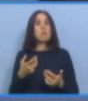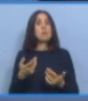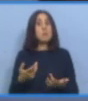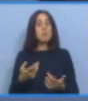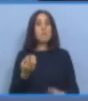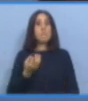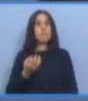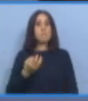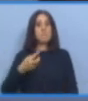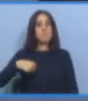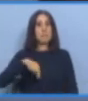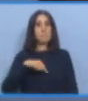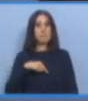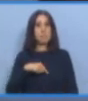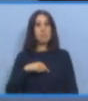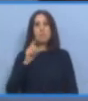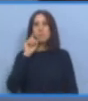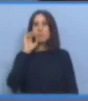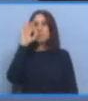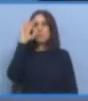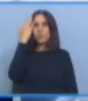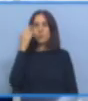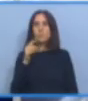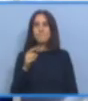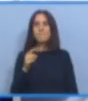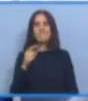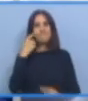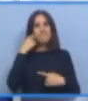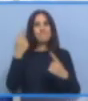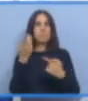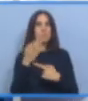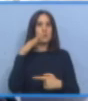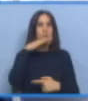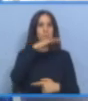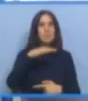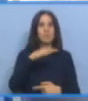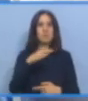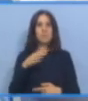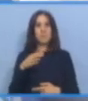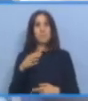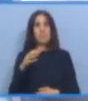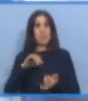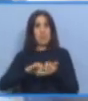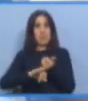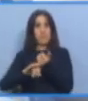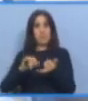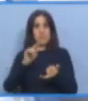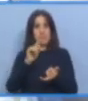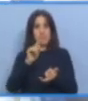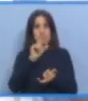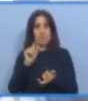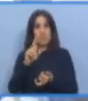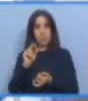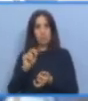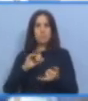e é realmente para nós muito importante dar voz, por exemplo, às famílias, a Zero, com muitas outras